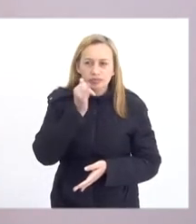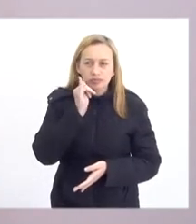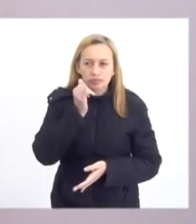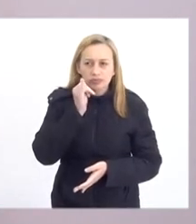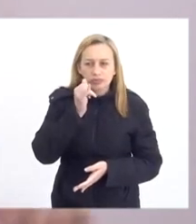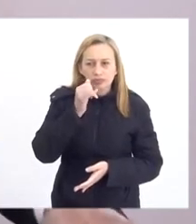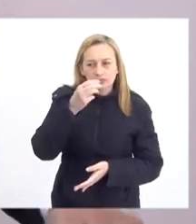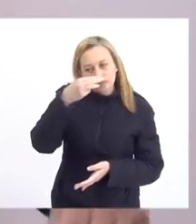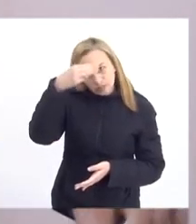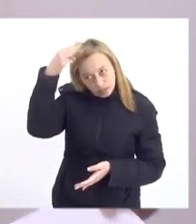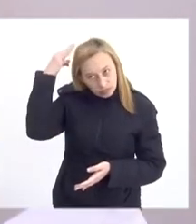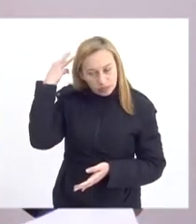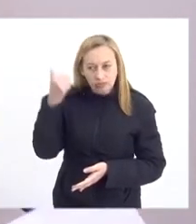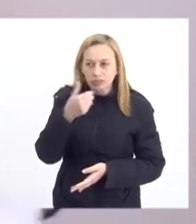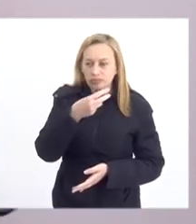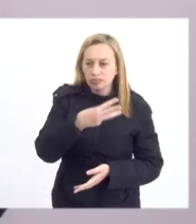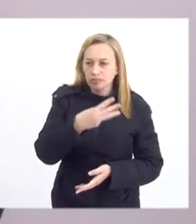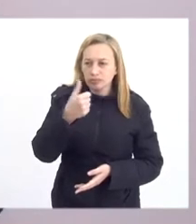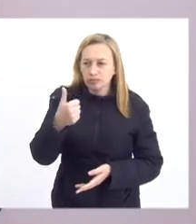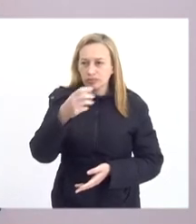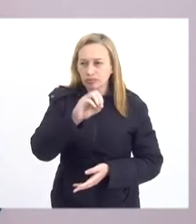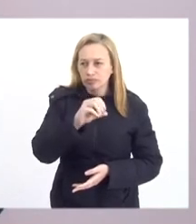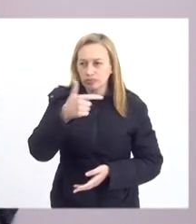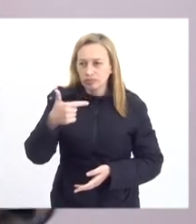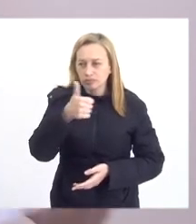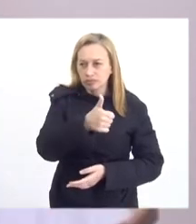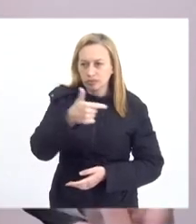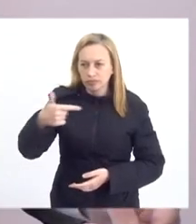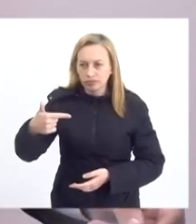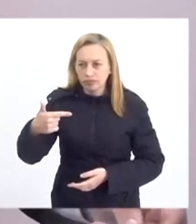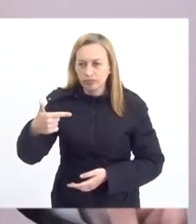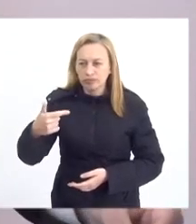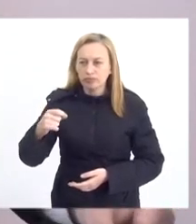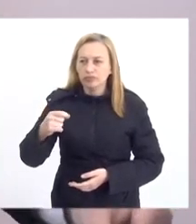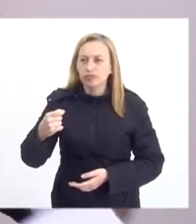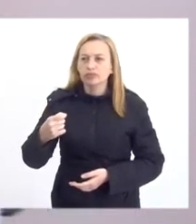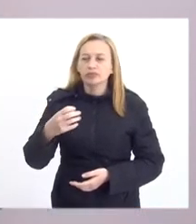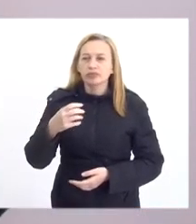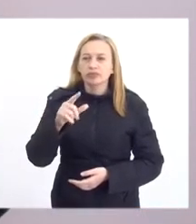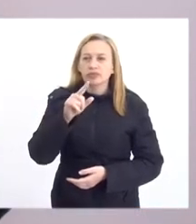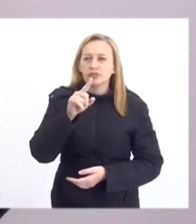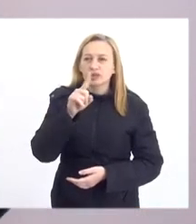lei 3101-2020, autoria do deputado Renato Zaca.